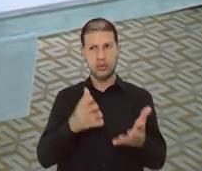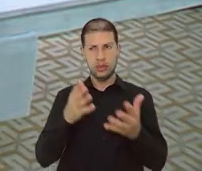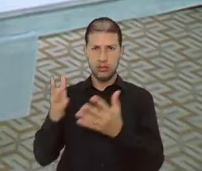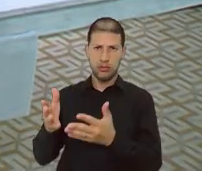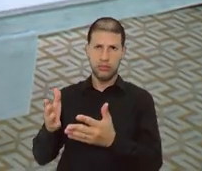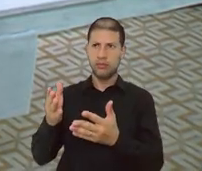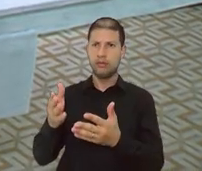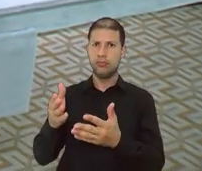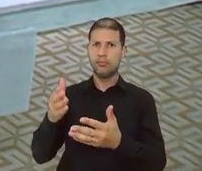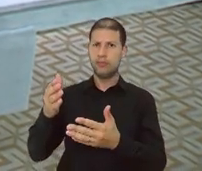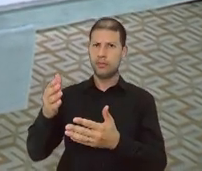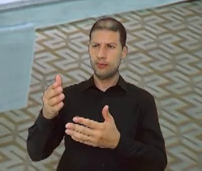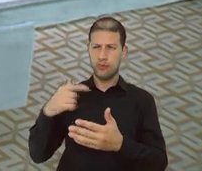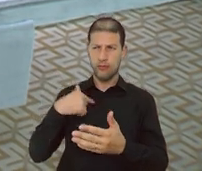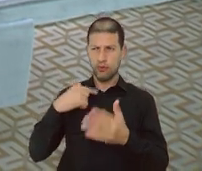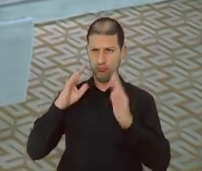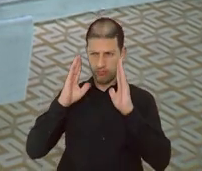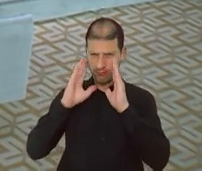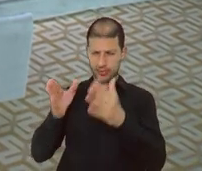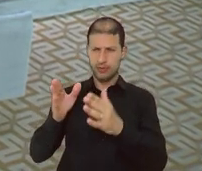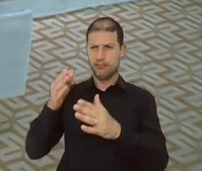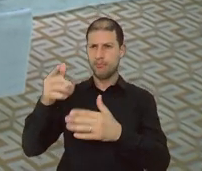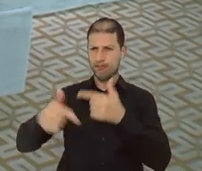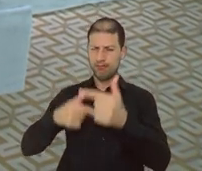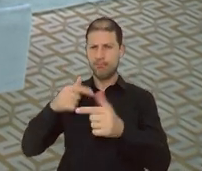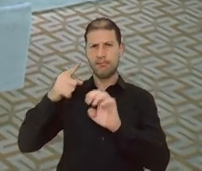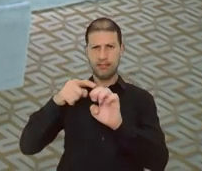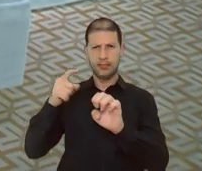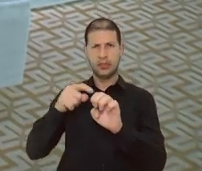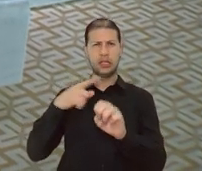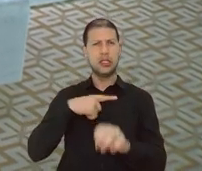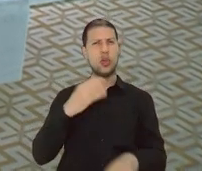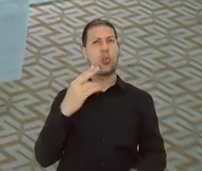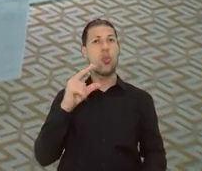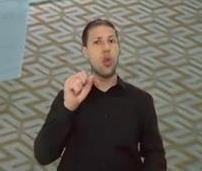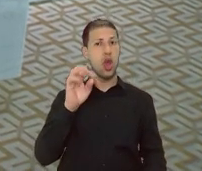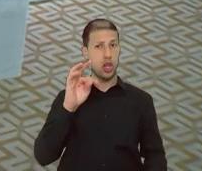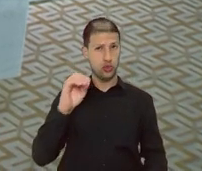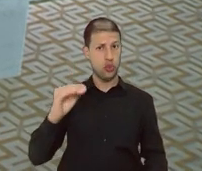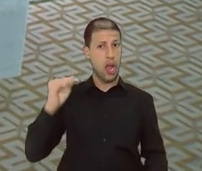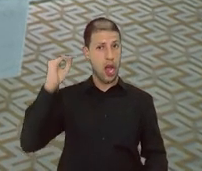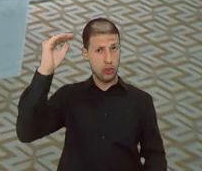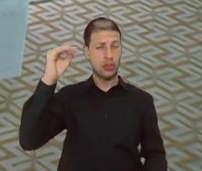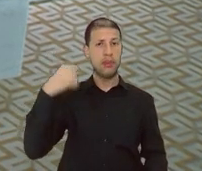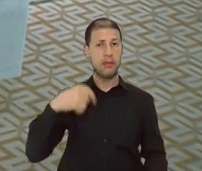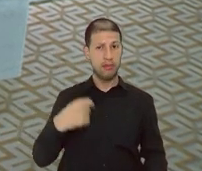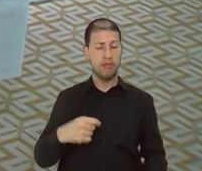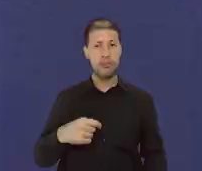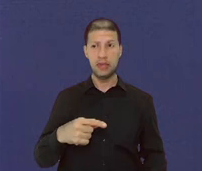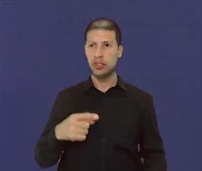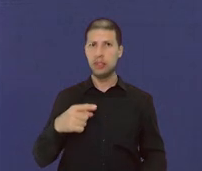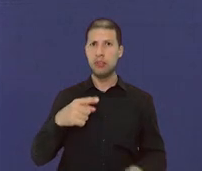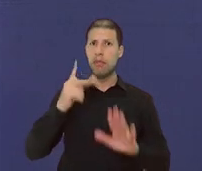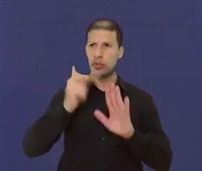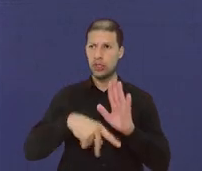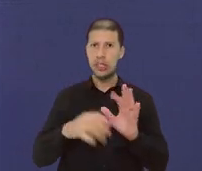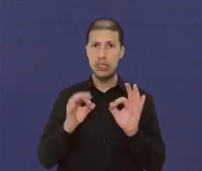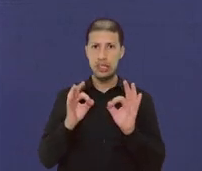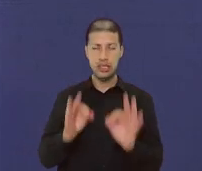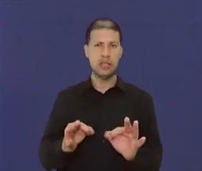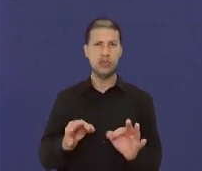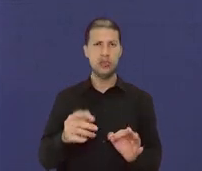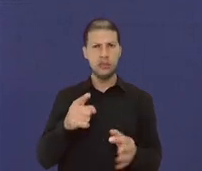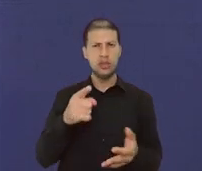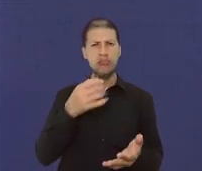empreendedora tem um curso de oportunidade alto ele tem que ter muita certeza do projeto né então como é que você tem visto isso pode